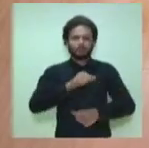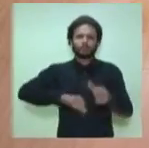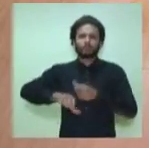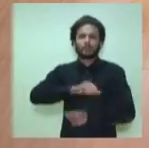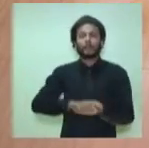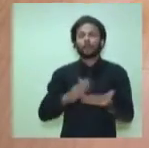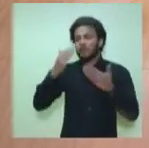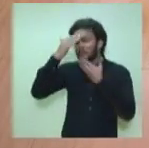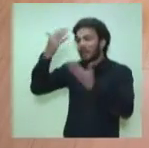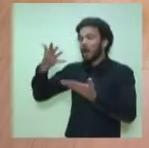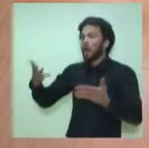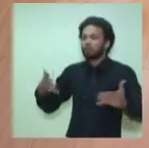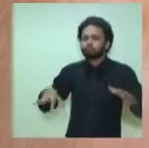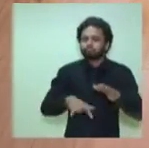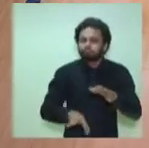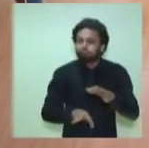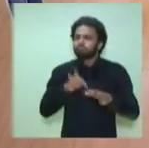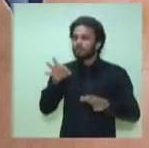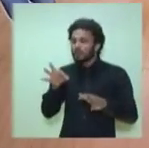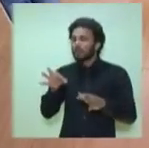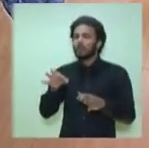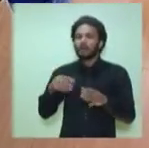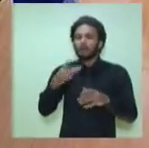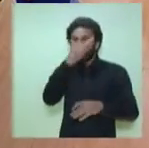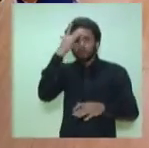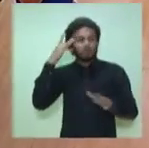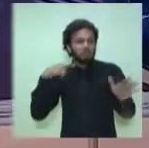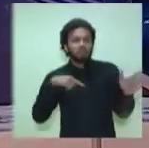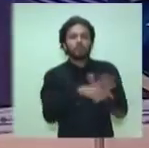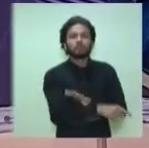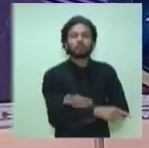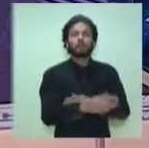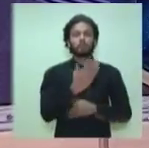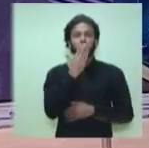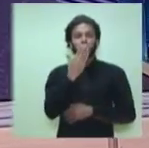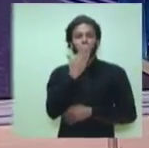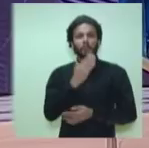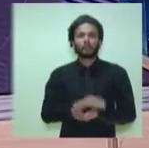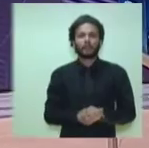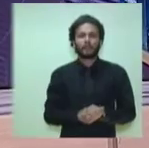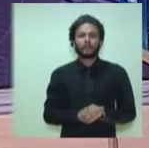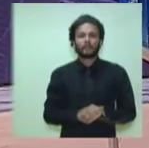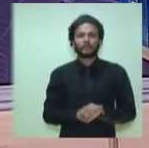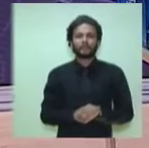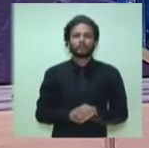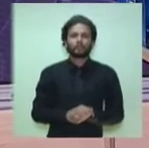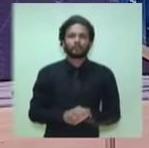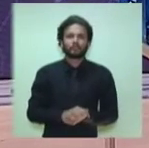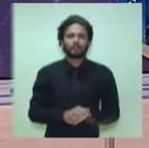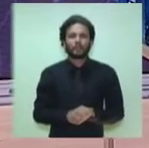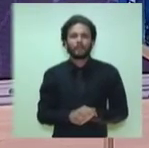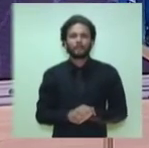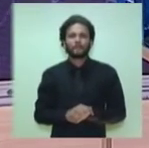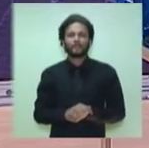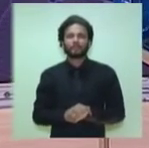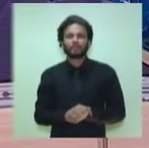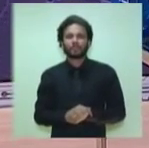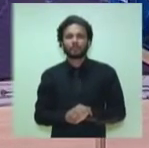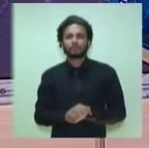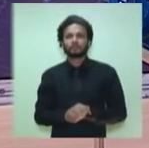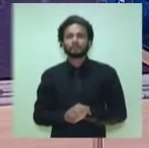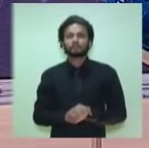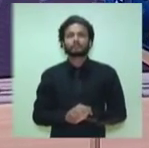Vamos agora ao sorteio para ver quem vai fazer essa pergunta para o candidato Arthur Neto. É um eleitor indeciso ou uma eleitora